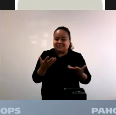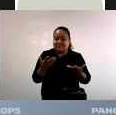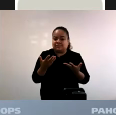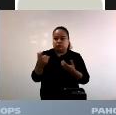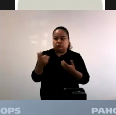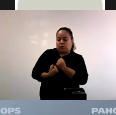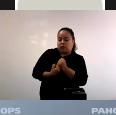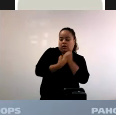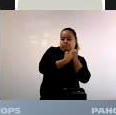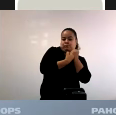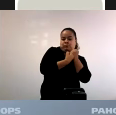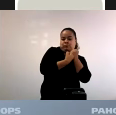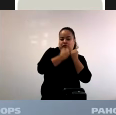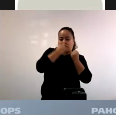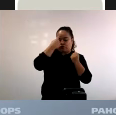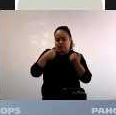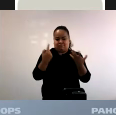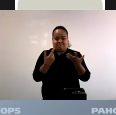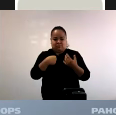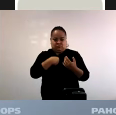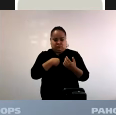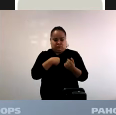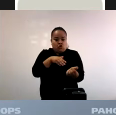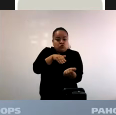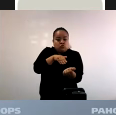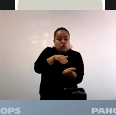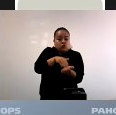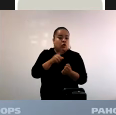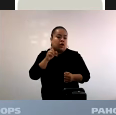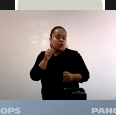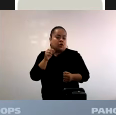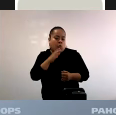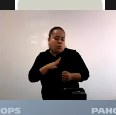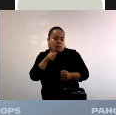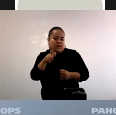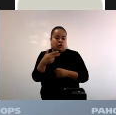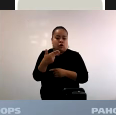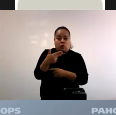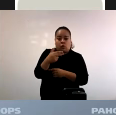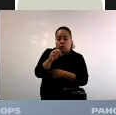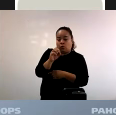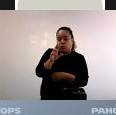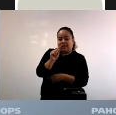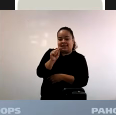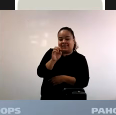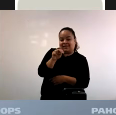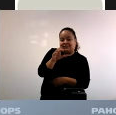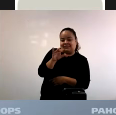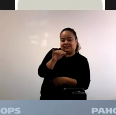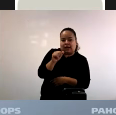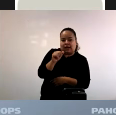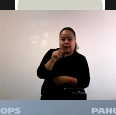apoio para o evento a doutora Hortência Peralta, assessora de prevenção de HIV